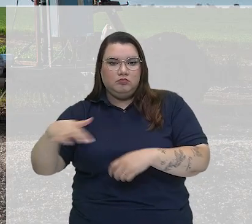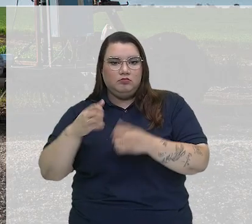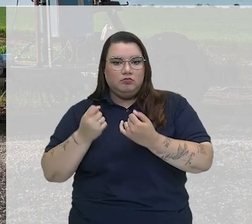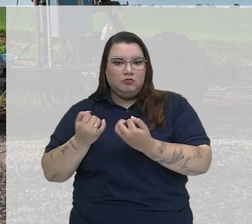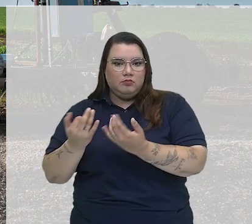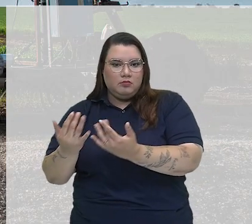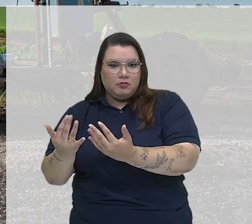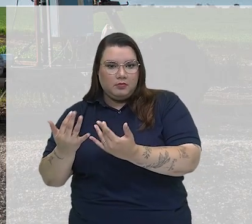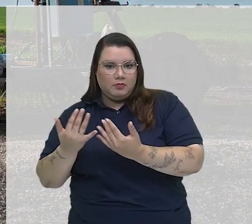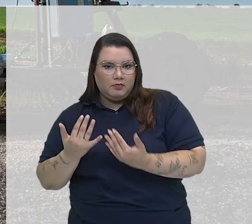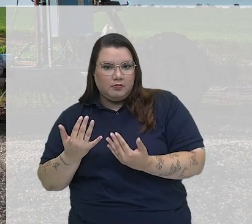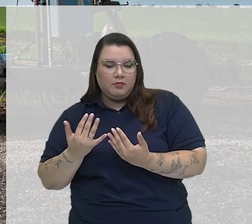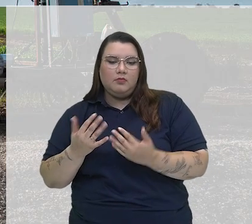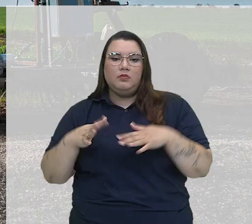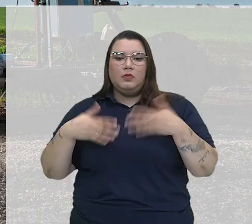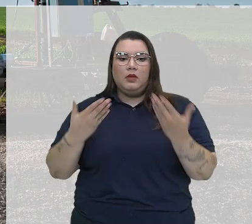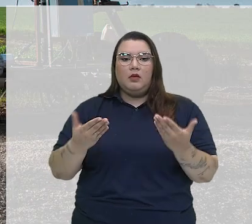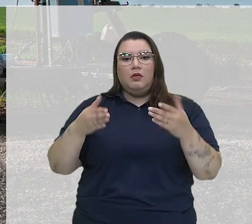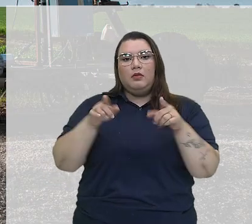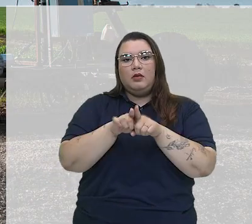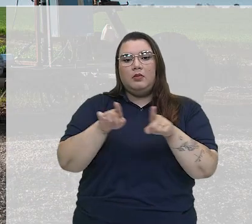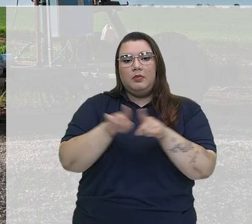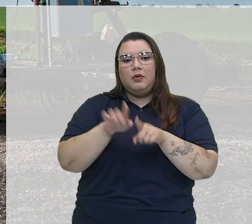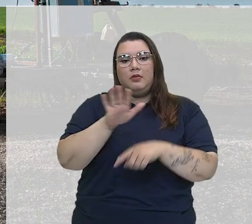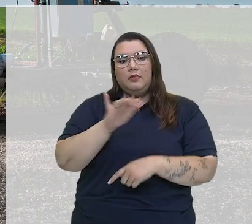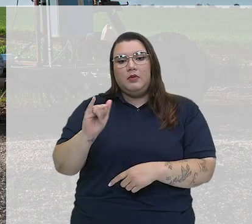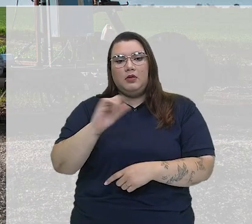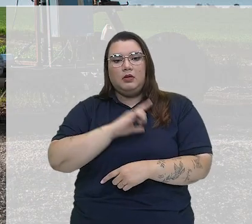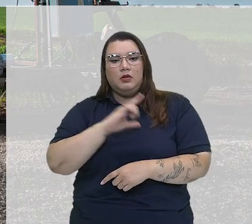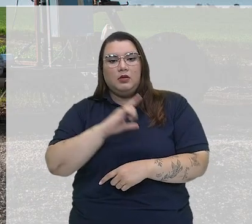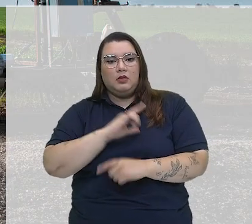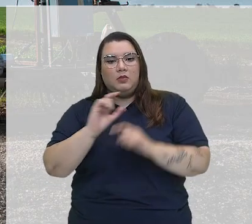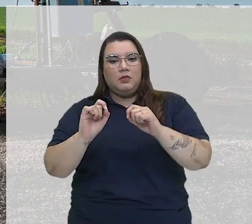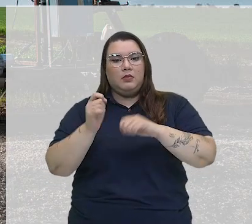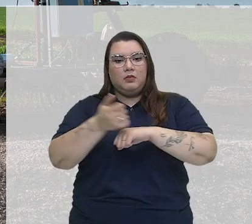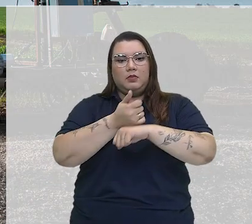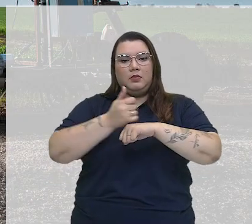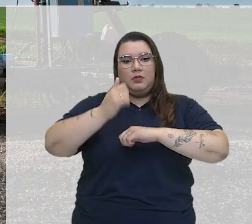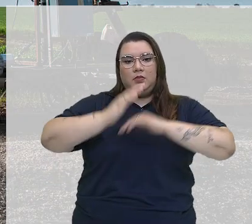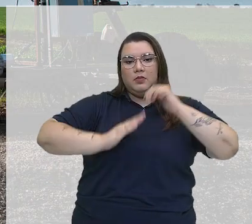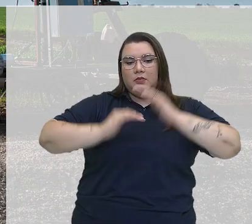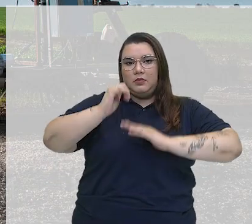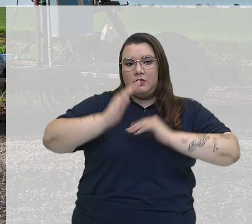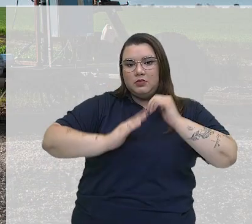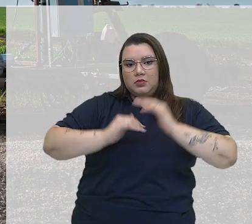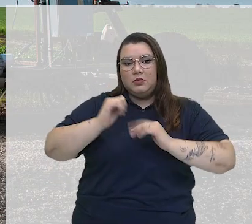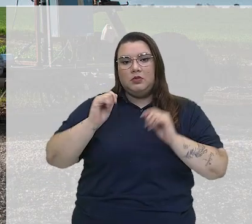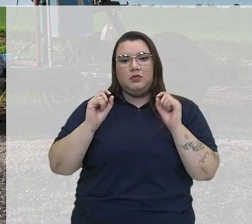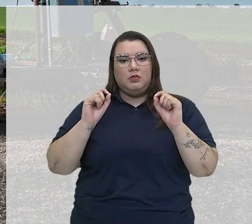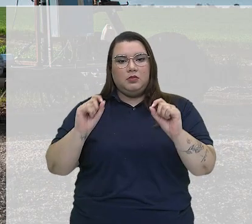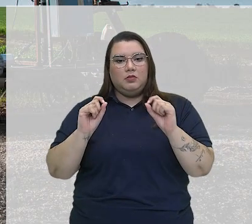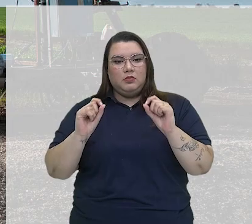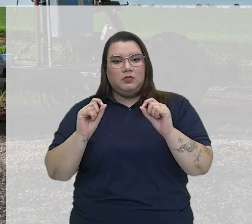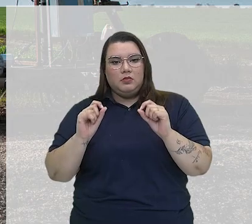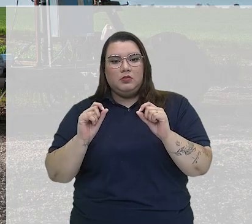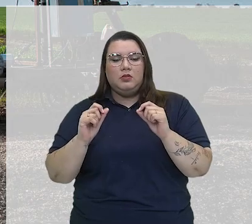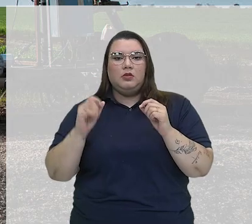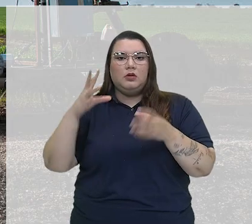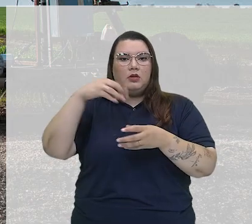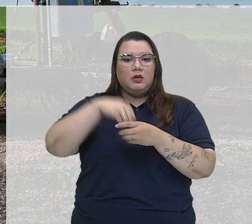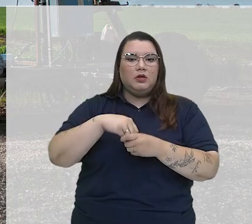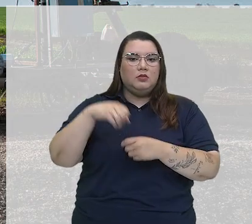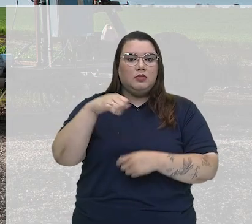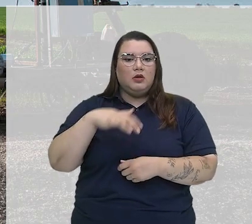de vegetais, e nós vamos ter também aqueles profissionais, né? Nós vamos ter ali dentro